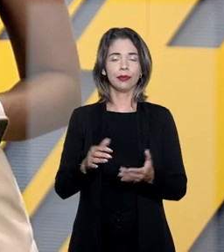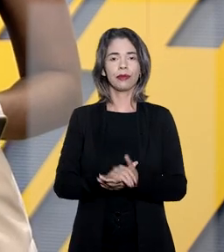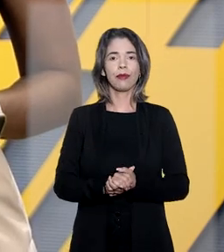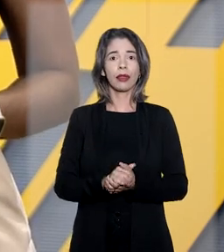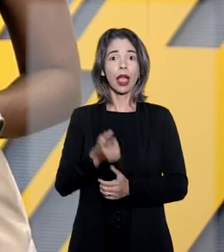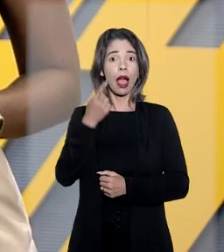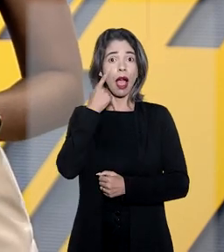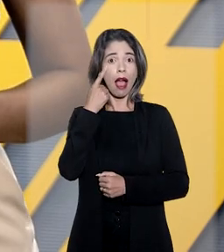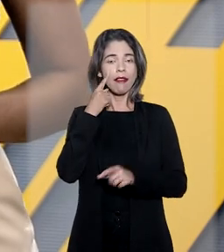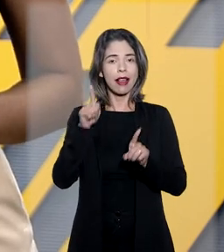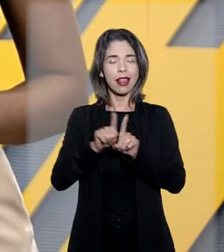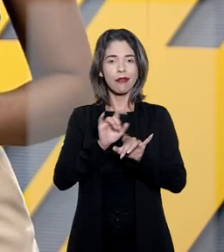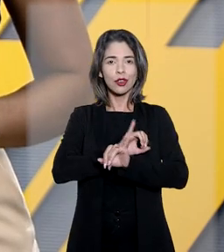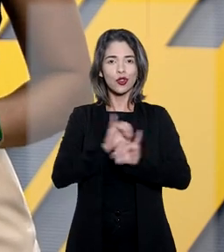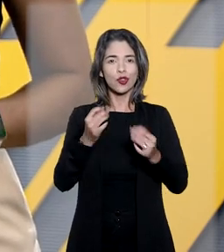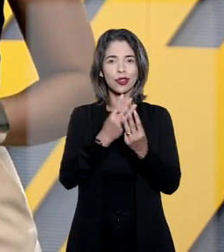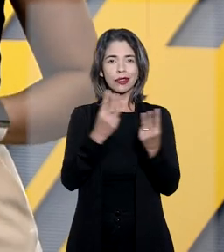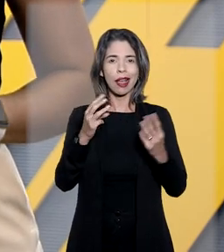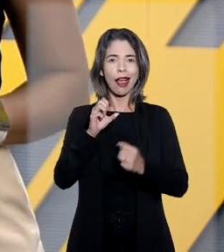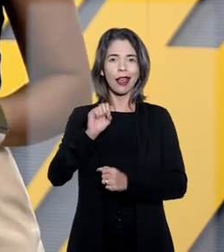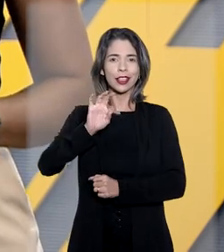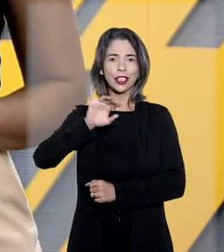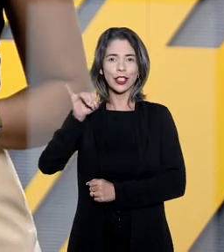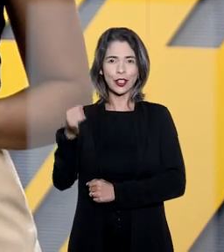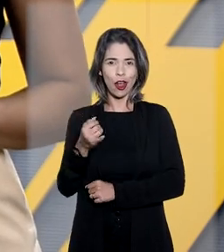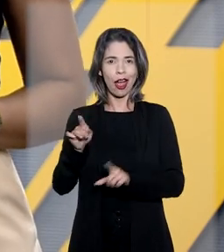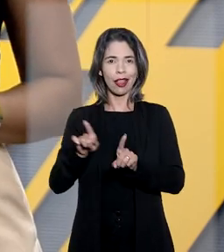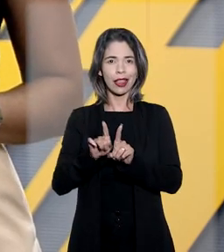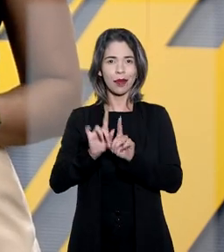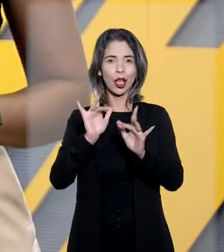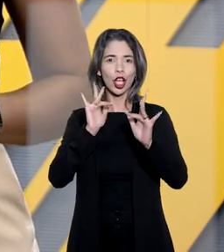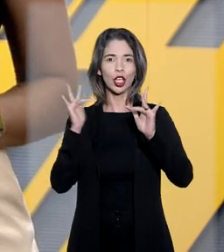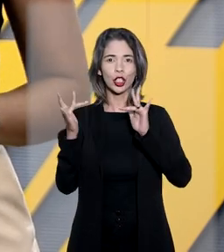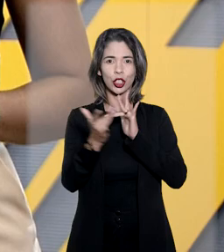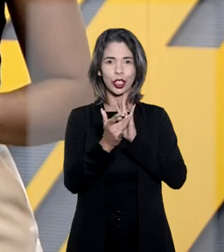recursos. Você confere outras notícias no site do STJ